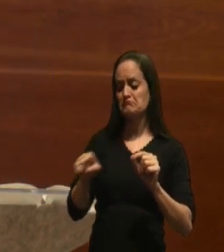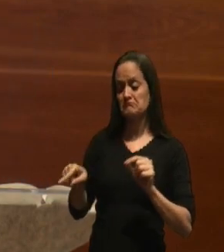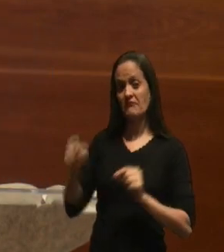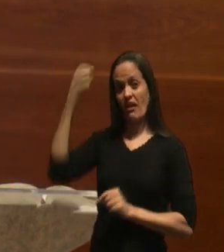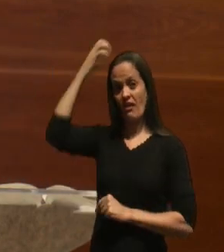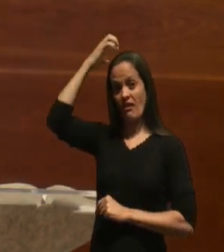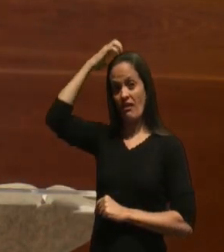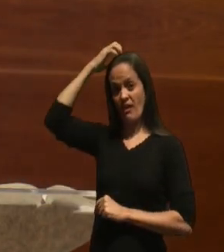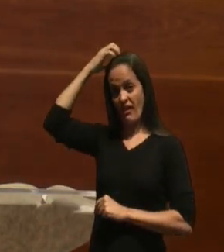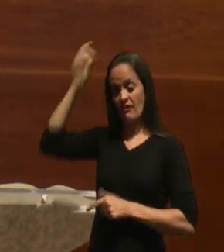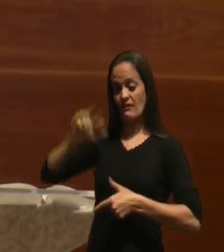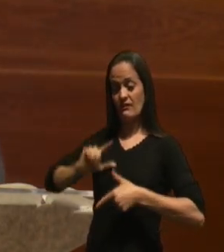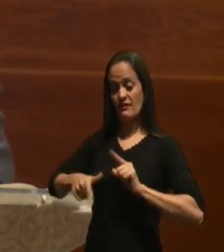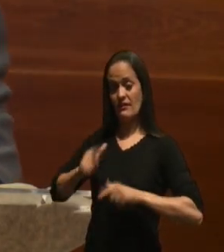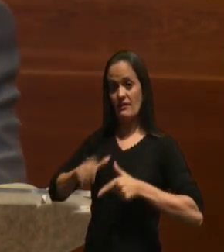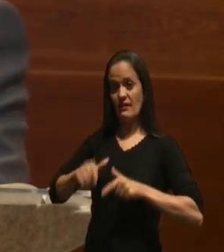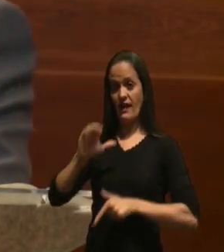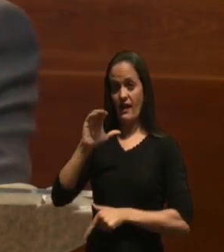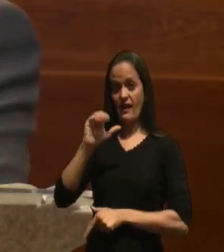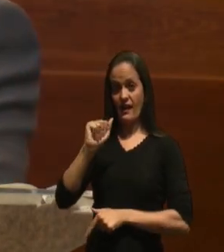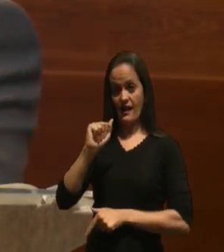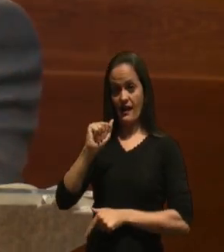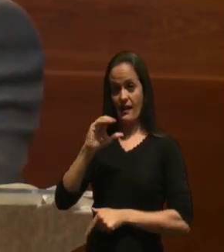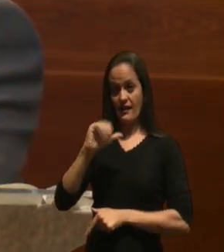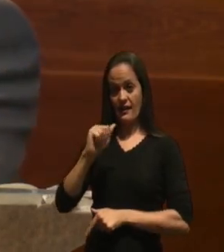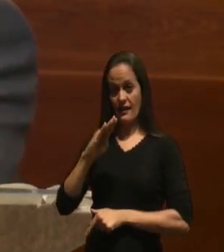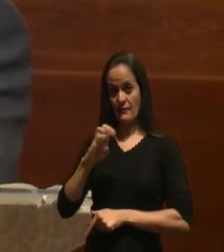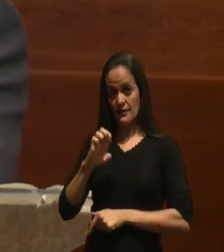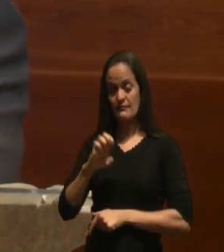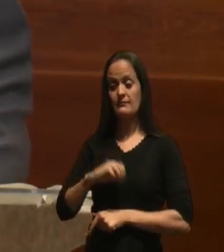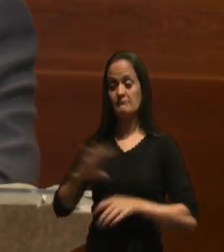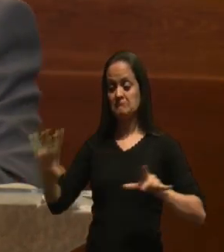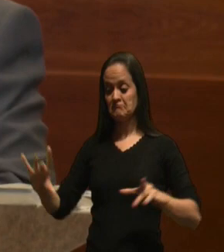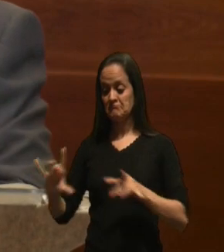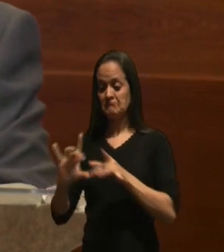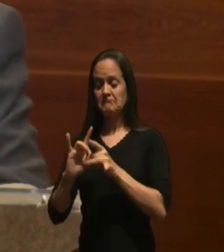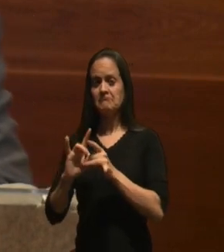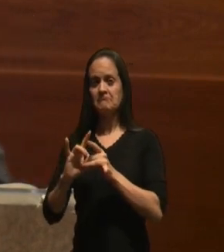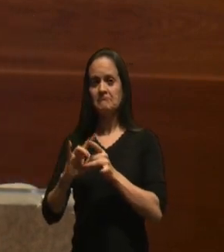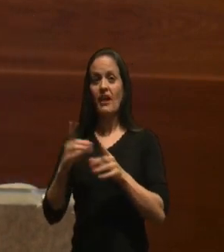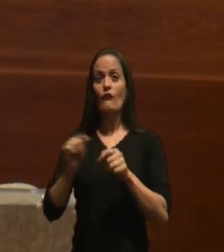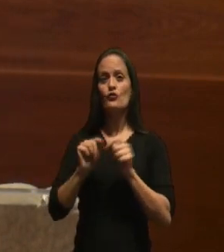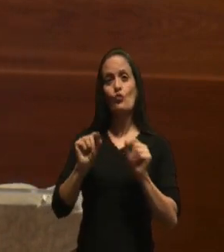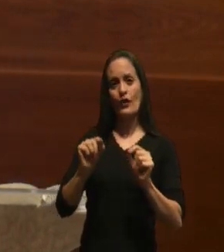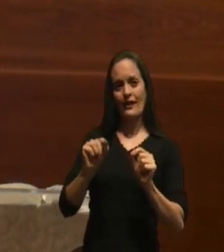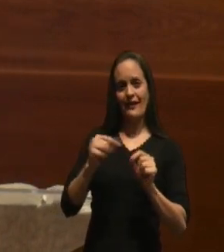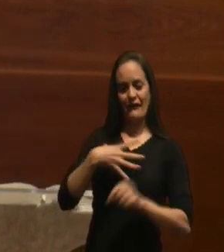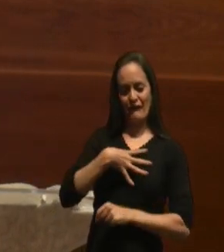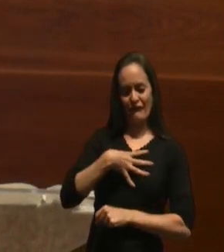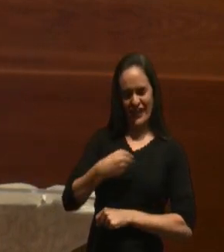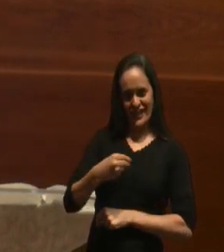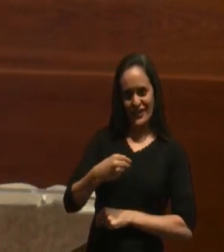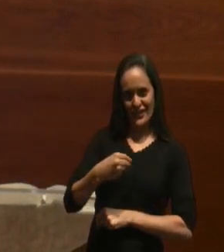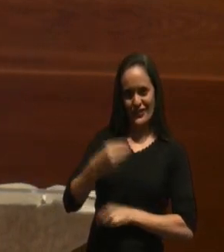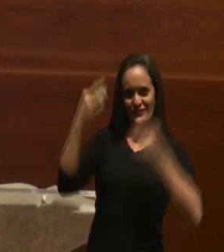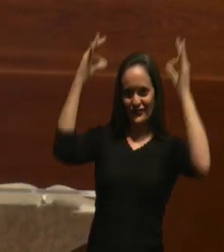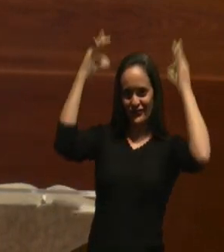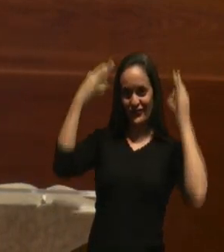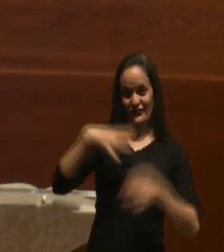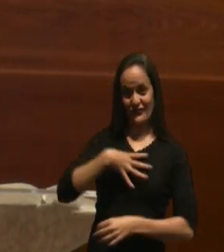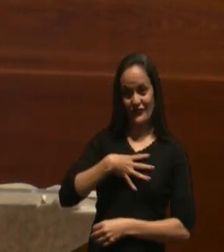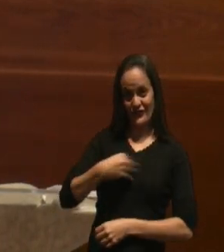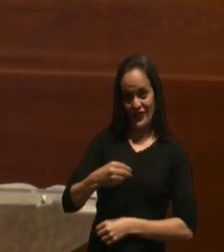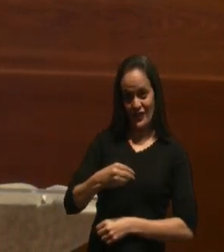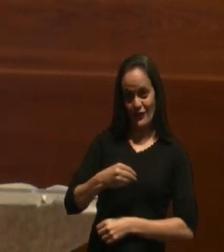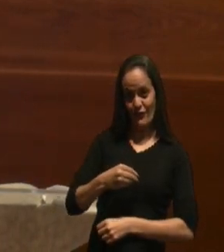Ele casou um filho seu com a filha. Josafá casou seu filho com